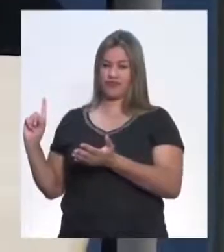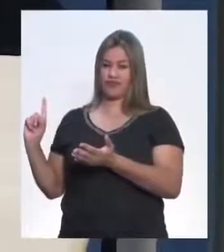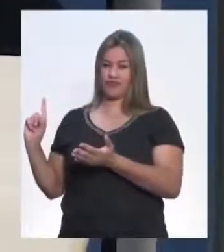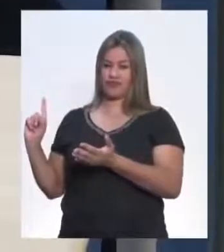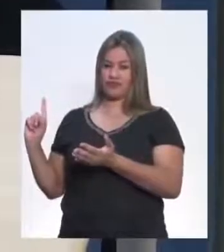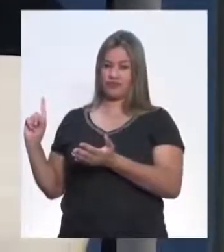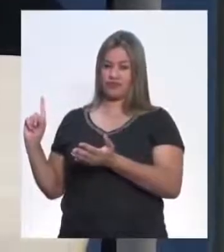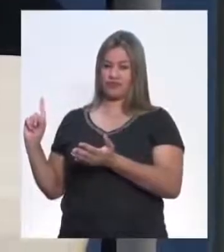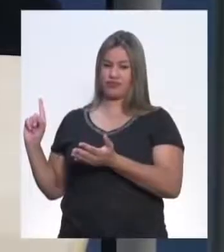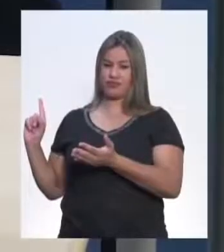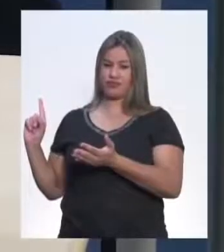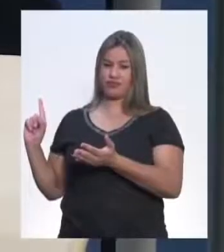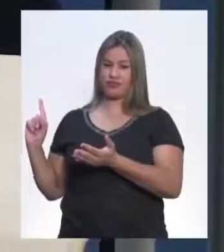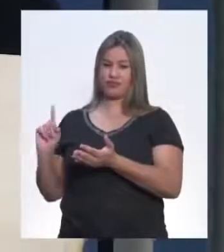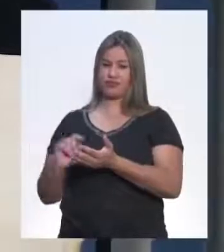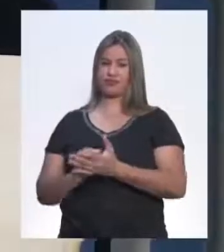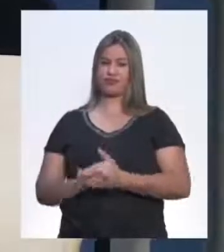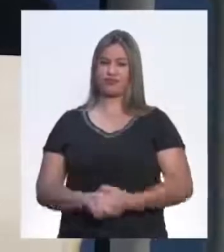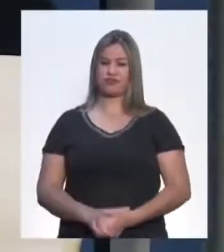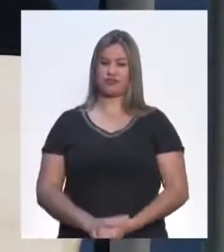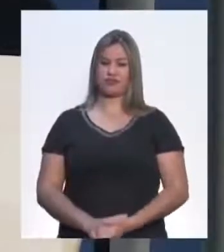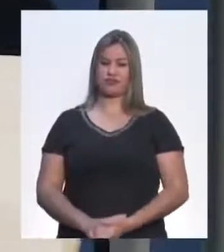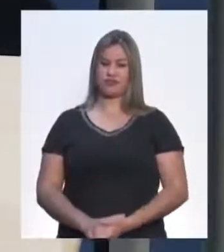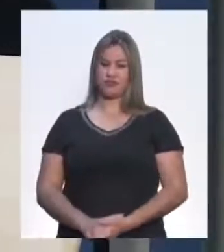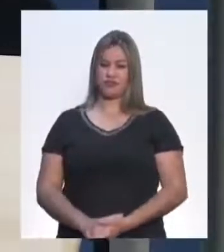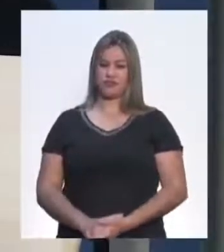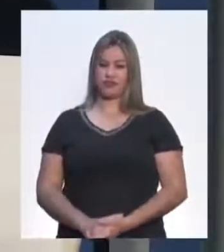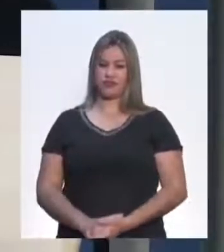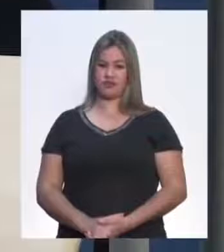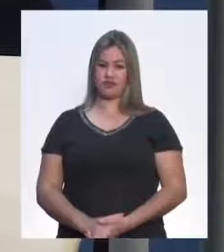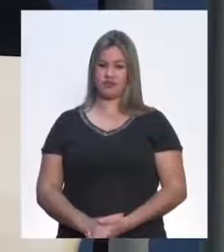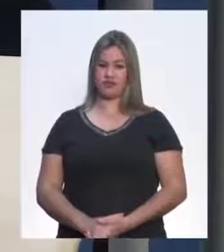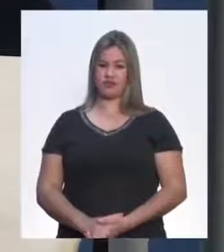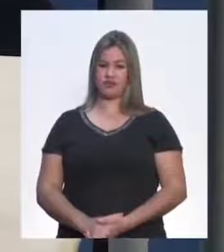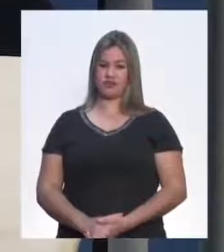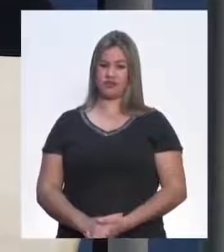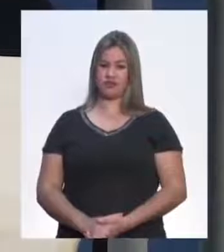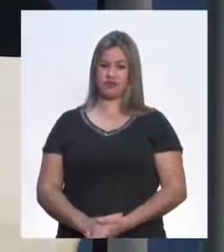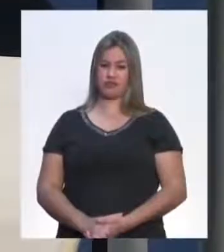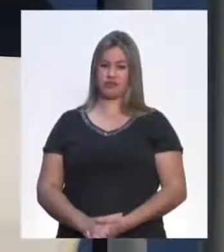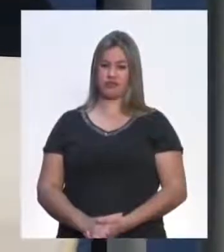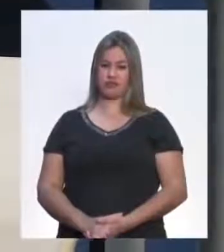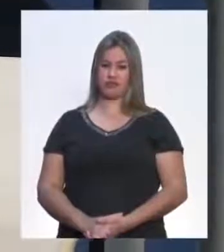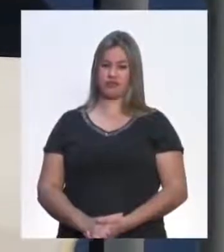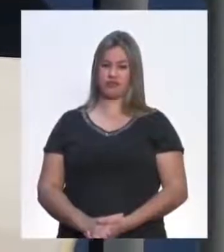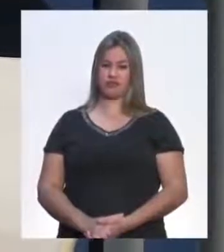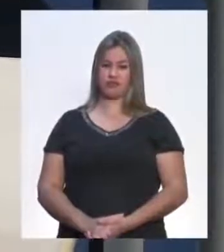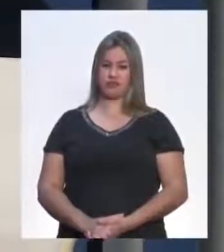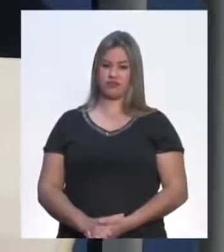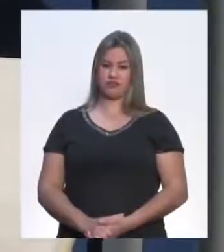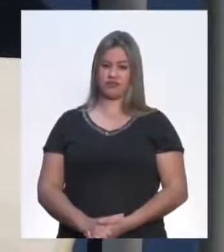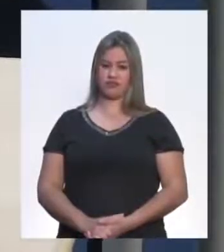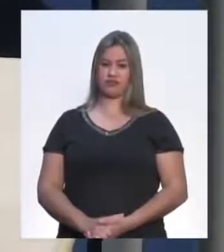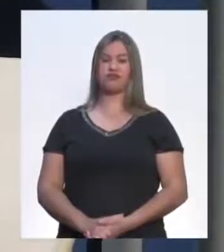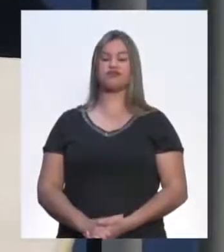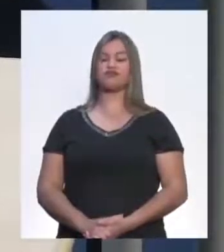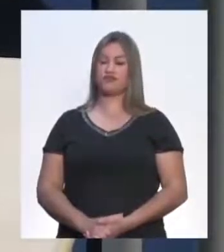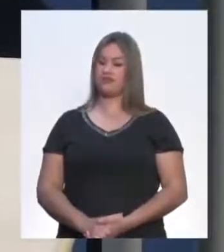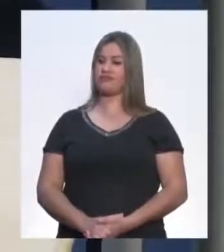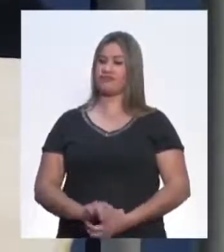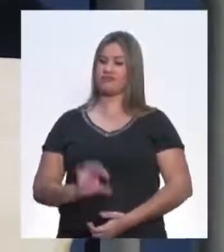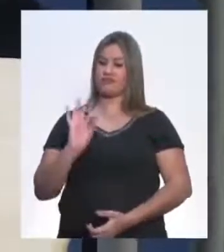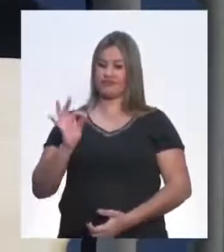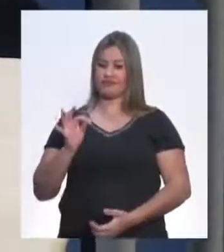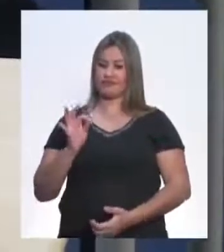meio. Então, estou tentando fazer aqui, ó. Você dobra ele aqui, ó, ao meio, tá vendo? Então, essa é a ideia. Eu estou com